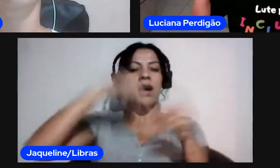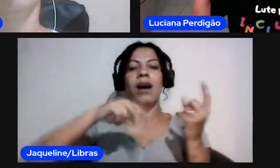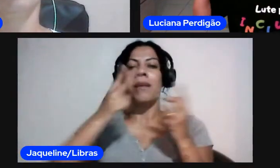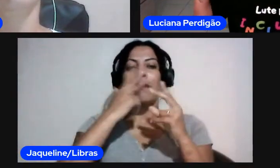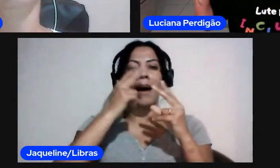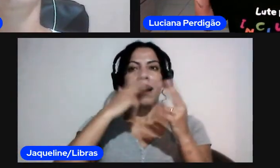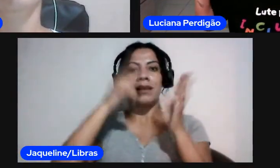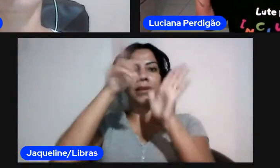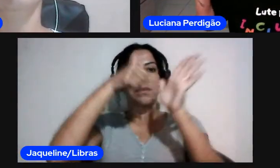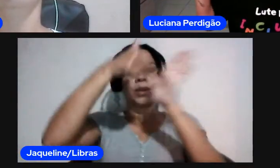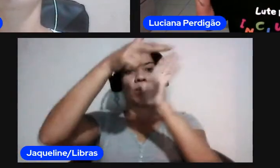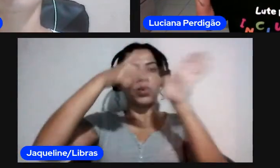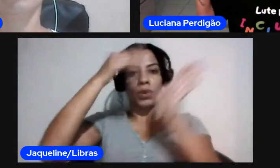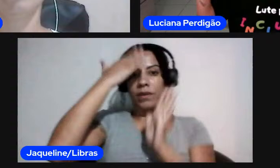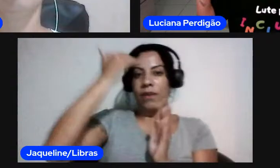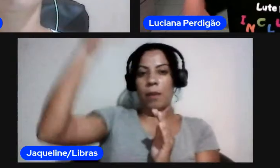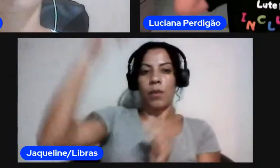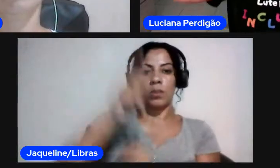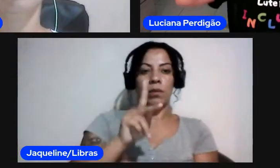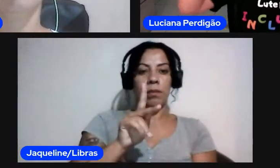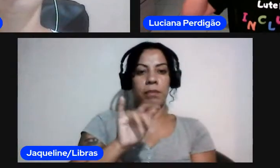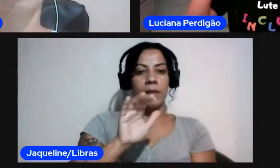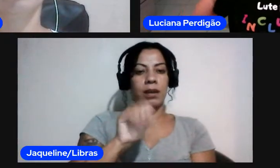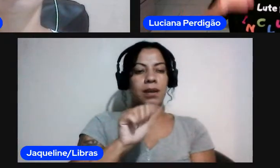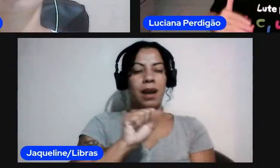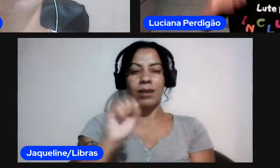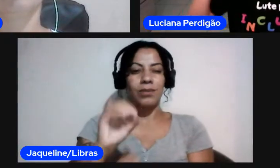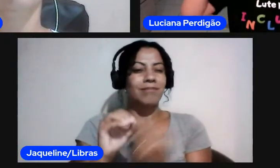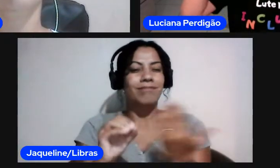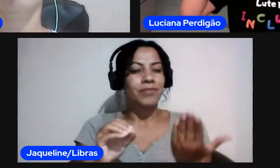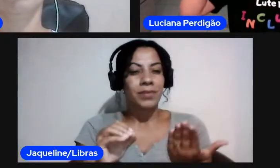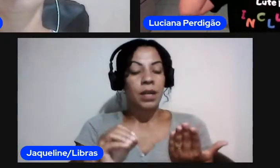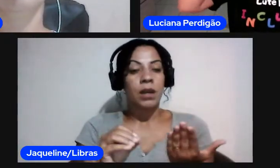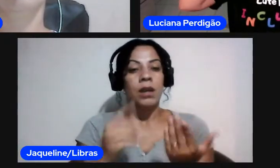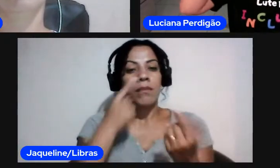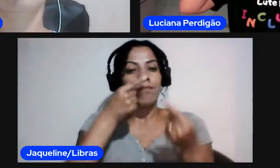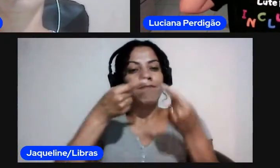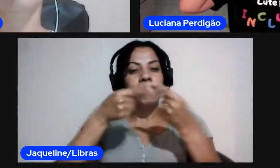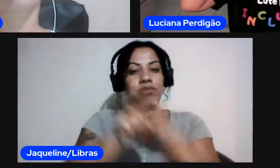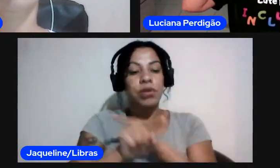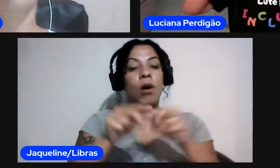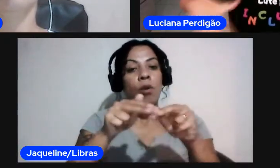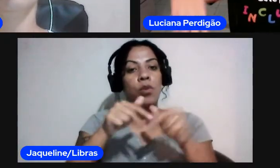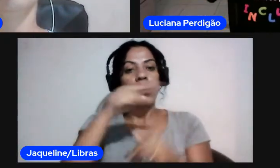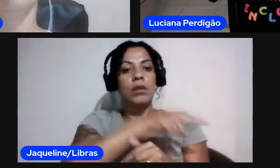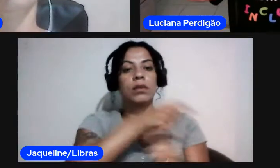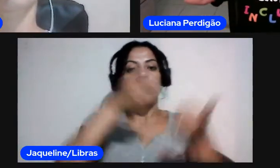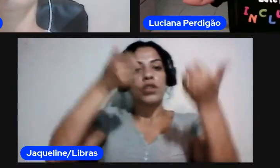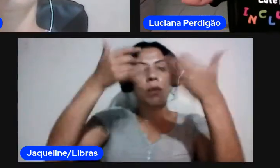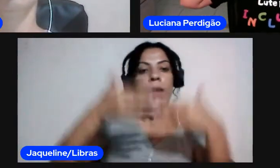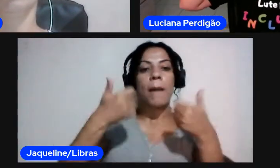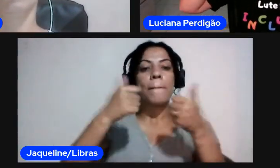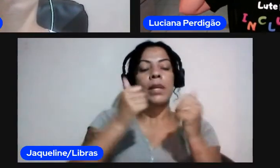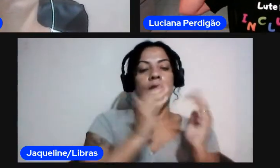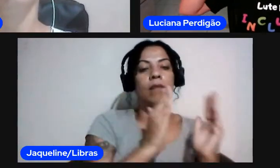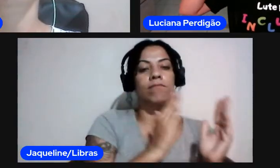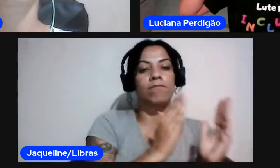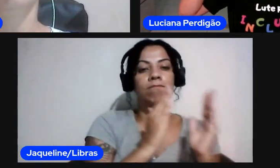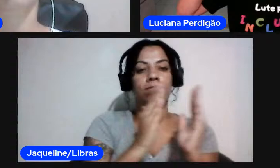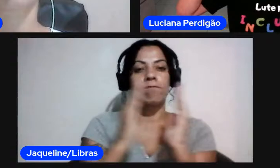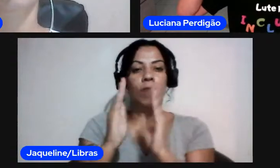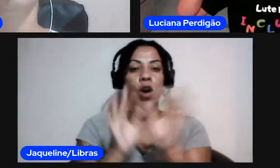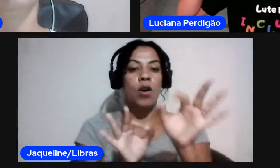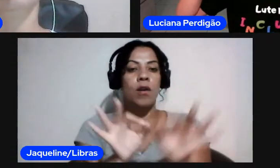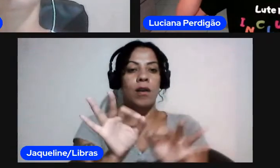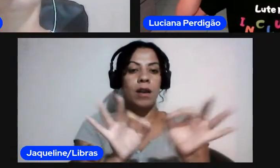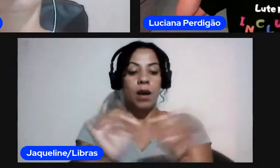cabeça dele, né? Então ele fala dessa organização porque na cabeça dele, né, no